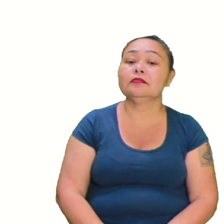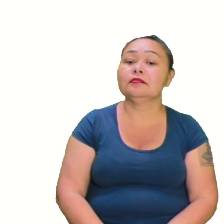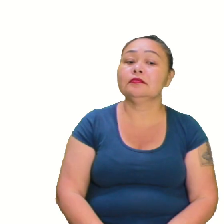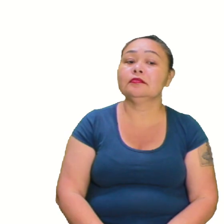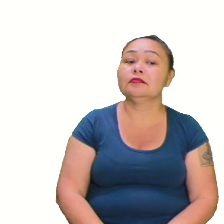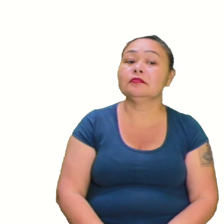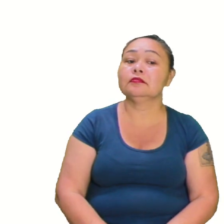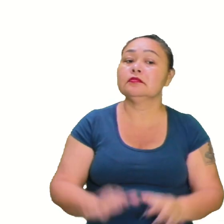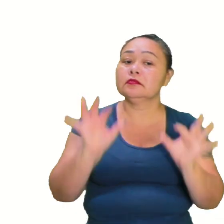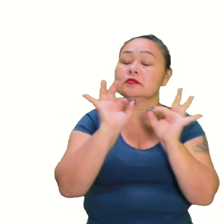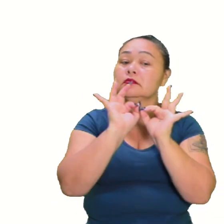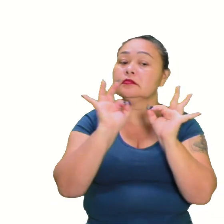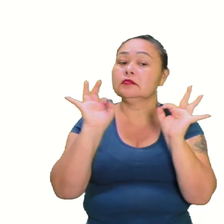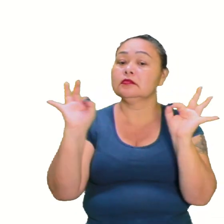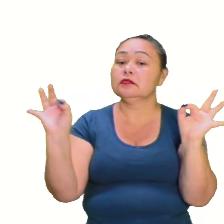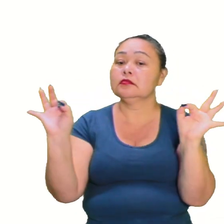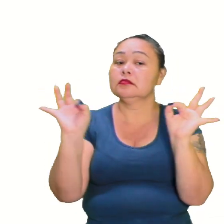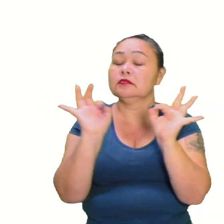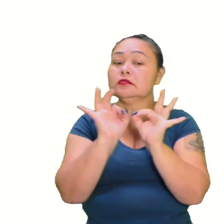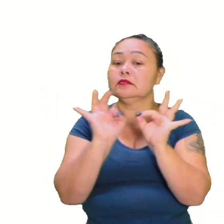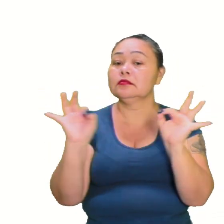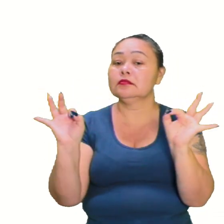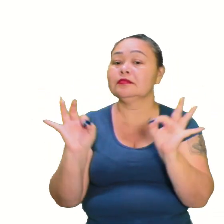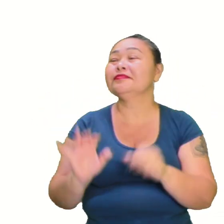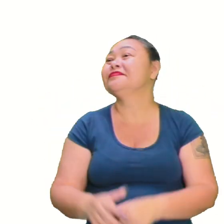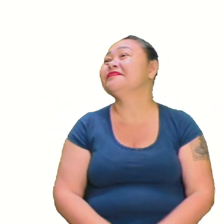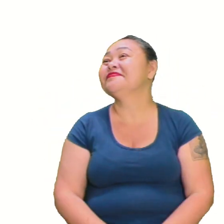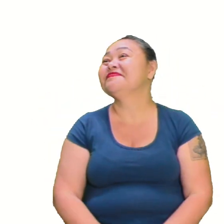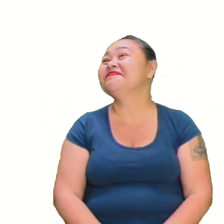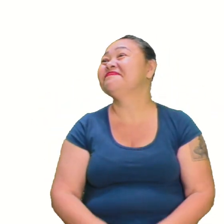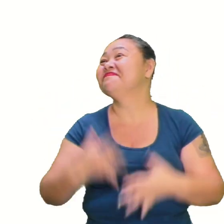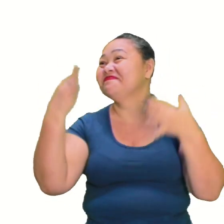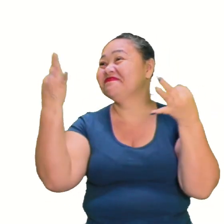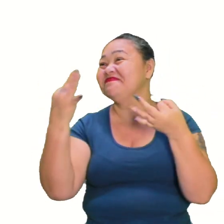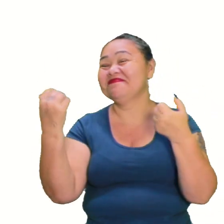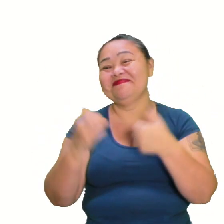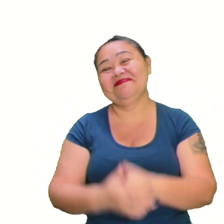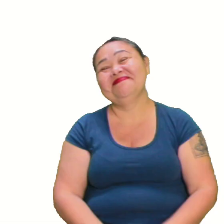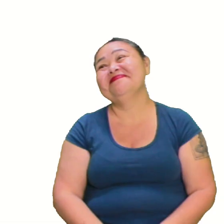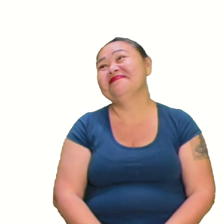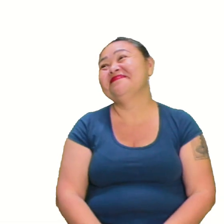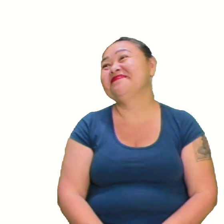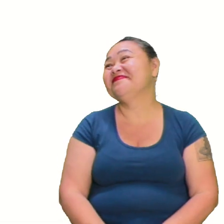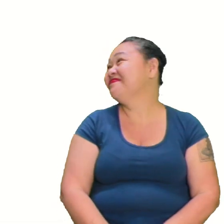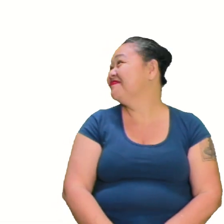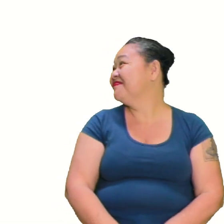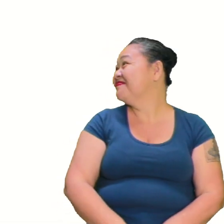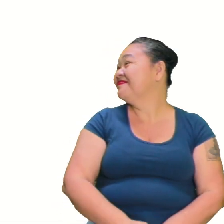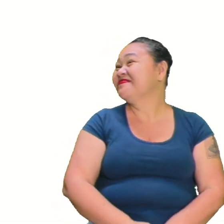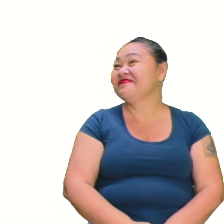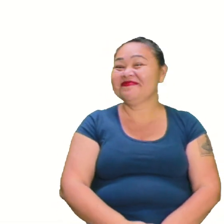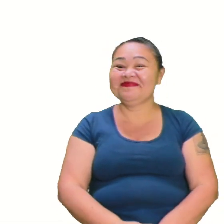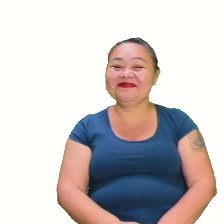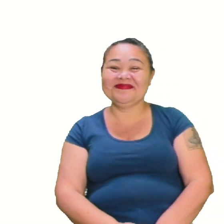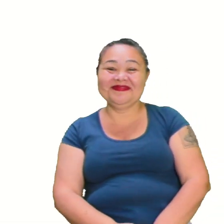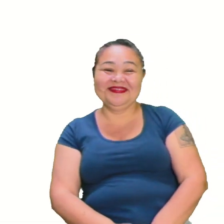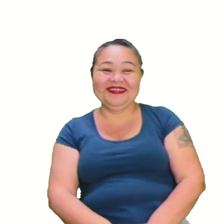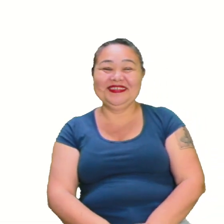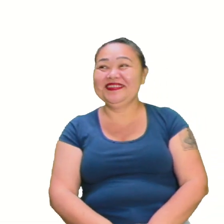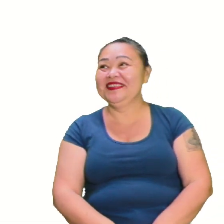Perfeito. Agora, olha só. Não já está perfeito não. Deixa eu apagar não? aqui, porque ficou um pouquinho Desperfeito. É aqui,